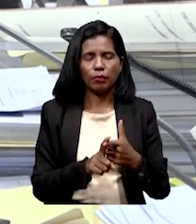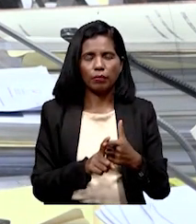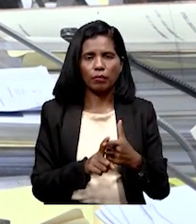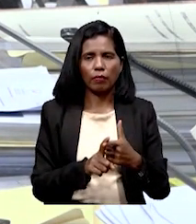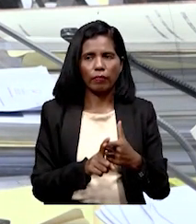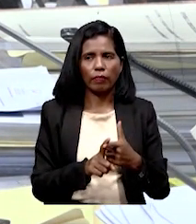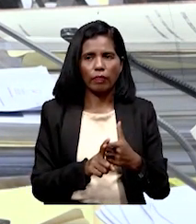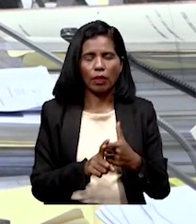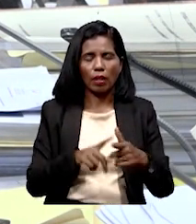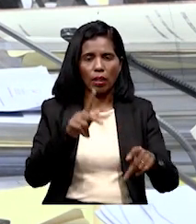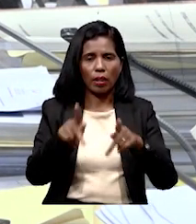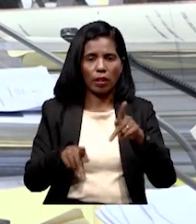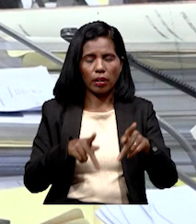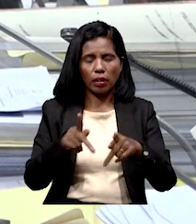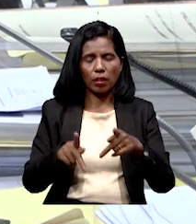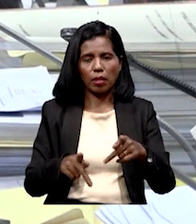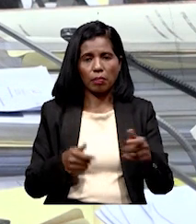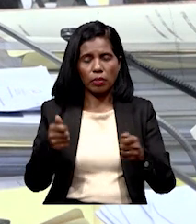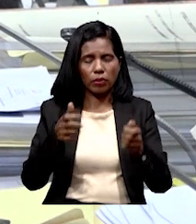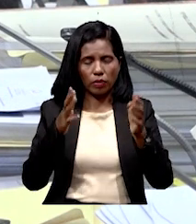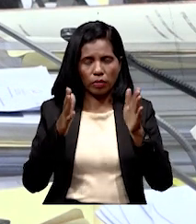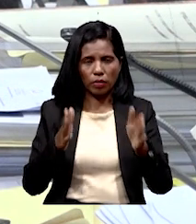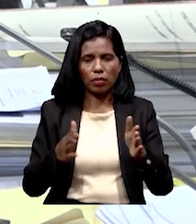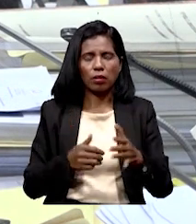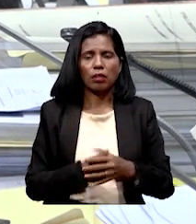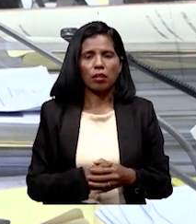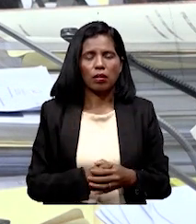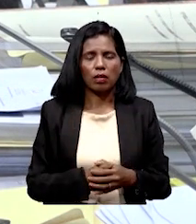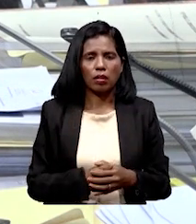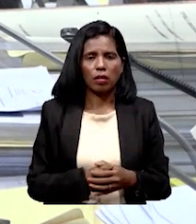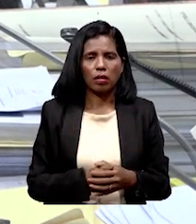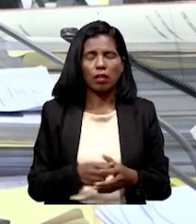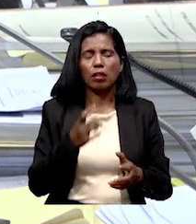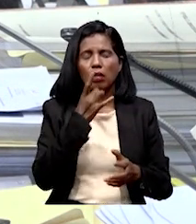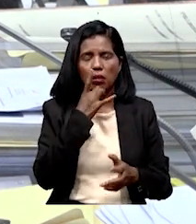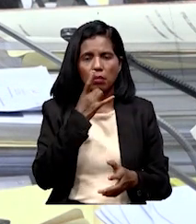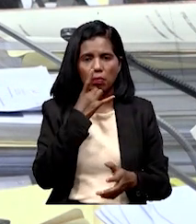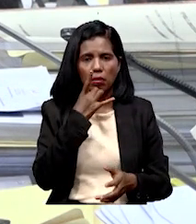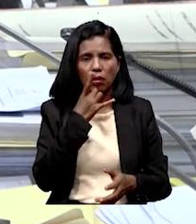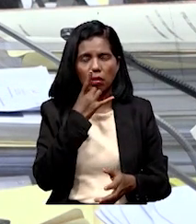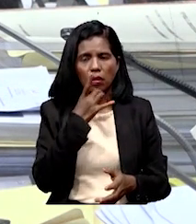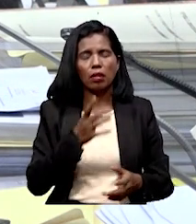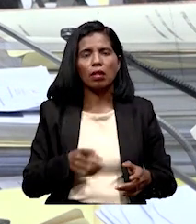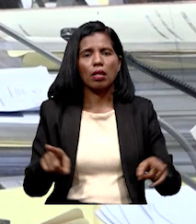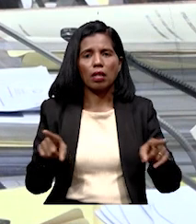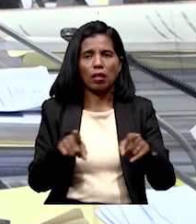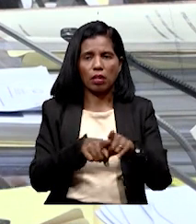a passadeira sira, né? E a semáforo, e a lampumera, né? Proibido. Eleção.